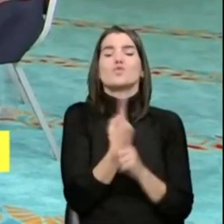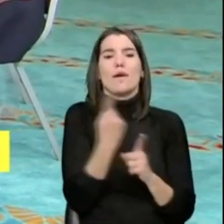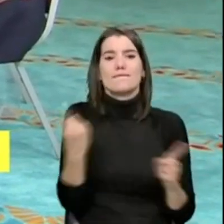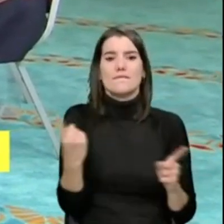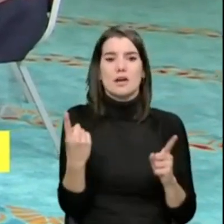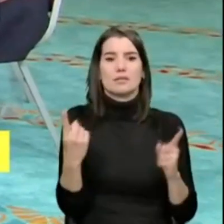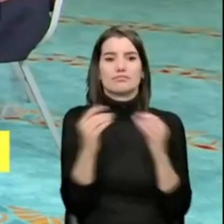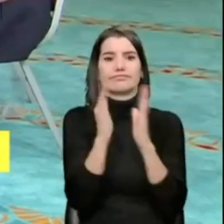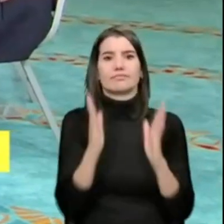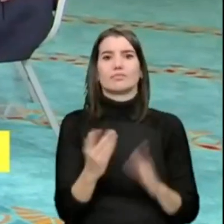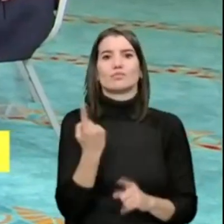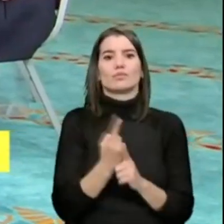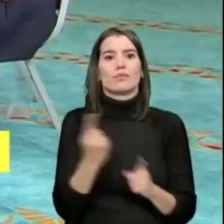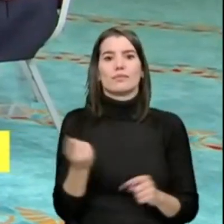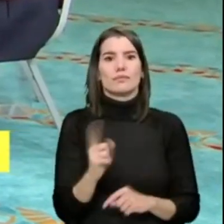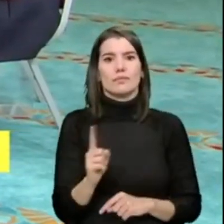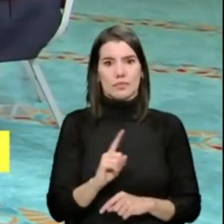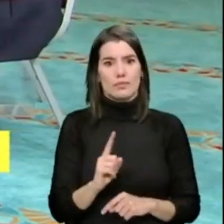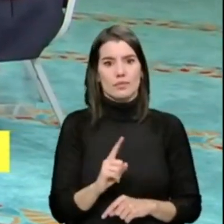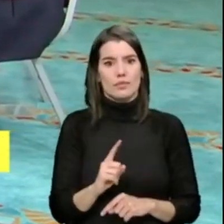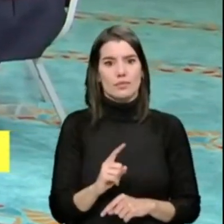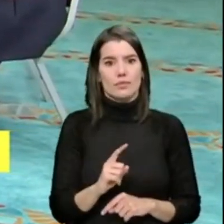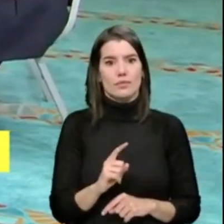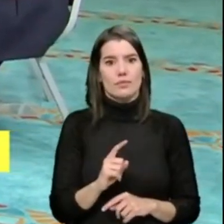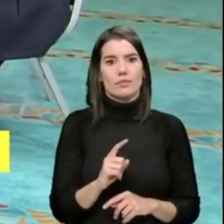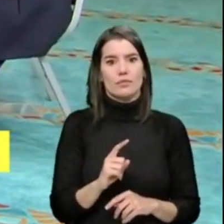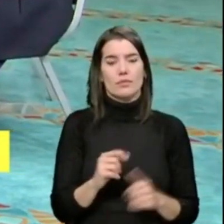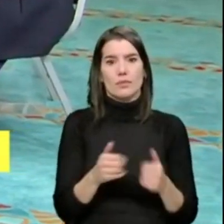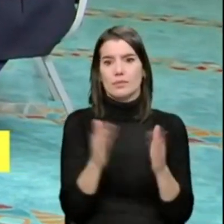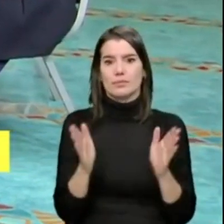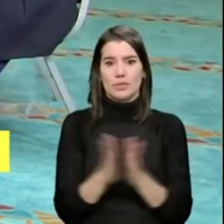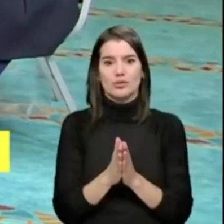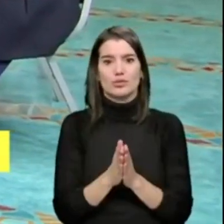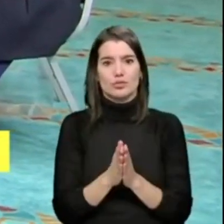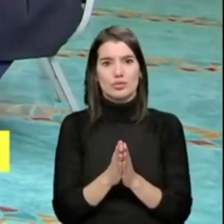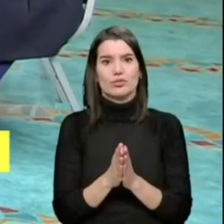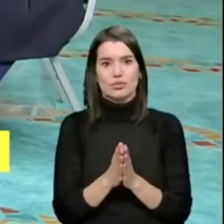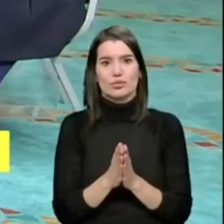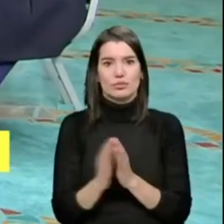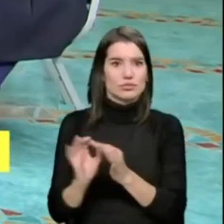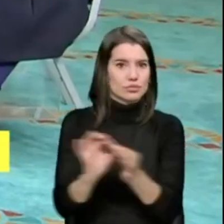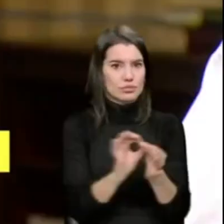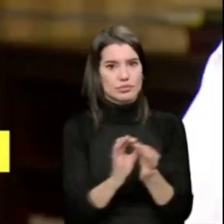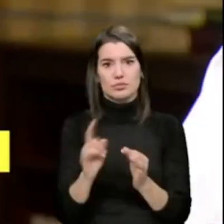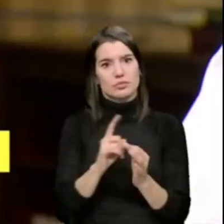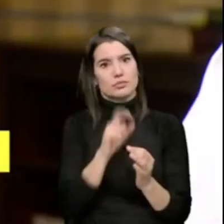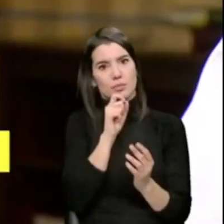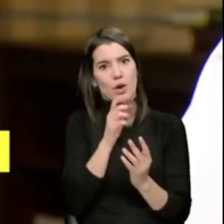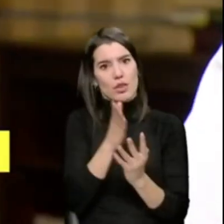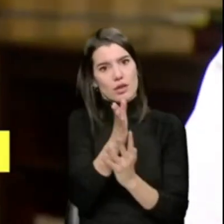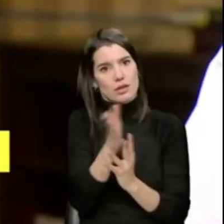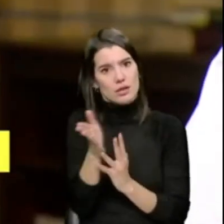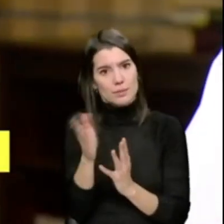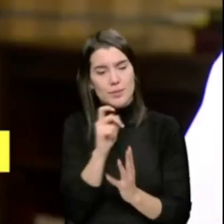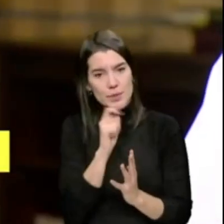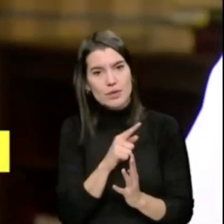una, digamos, para possa congregar.